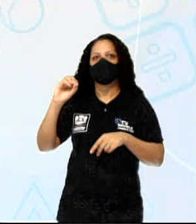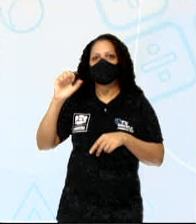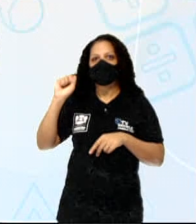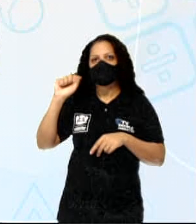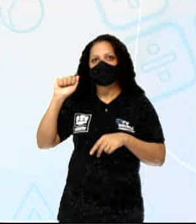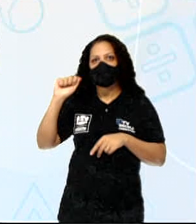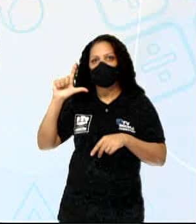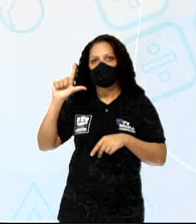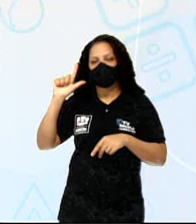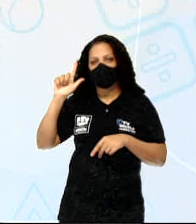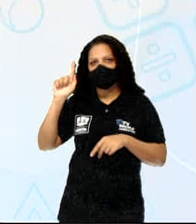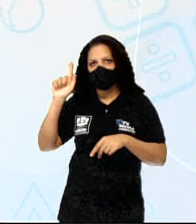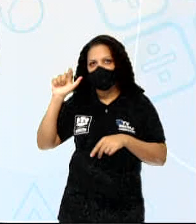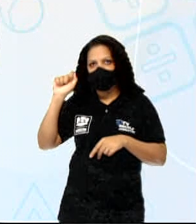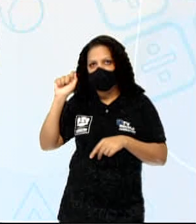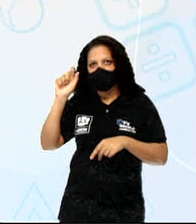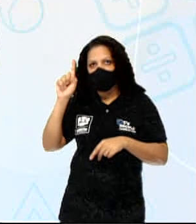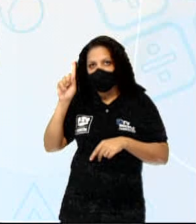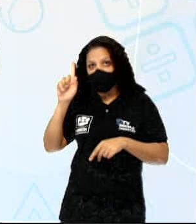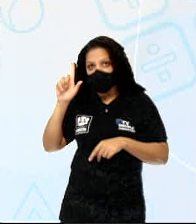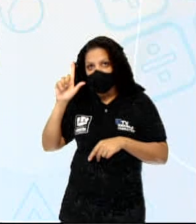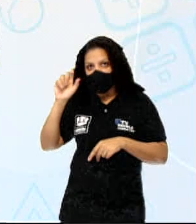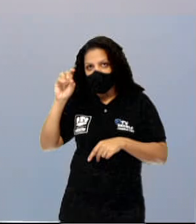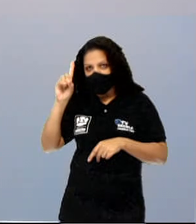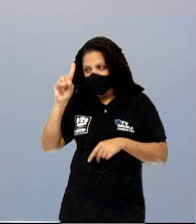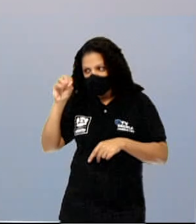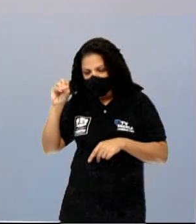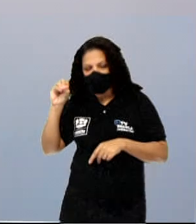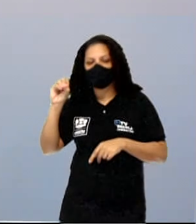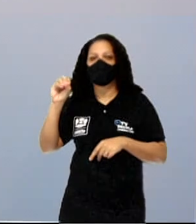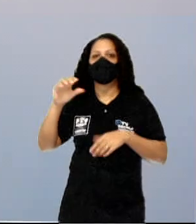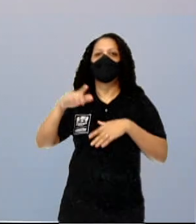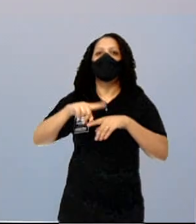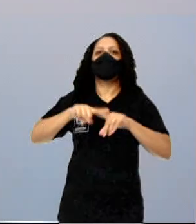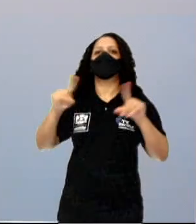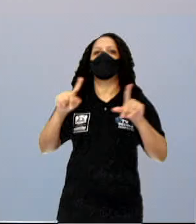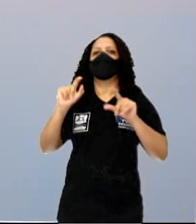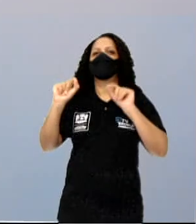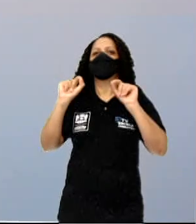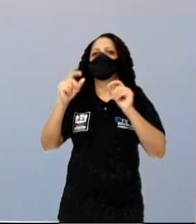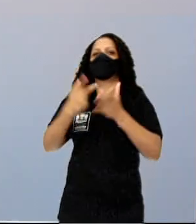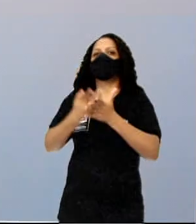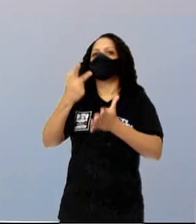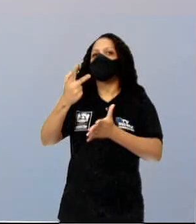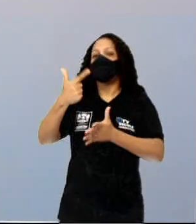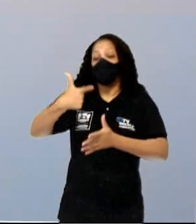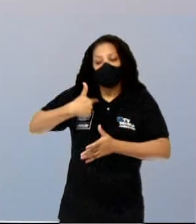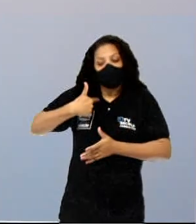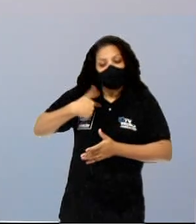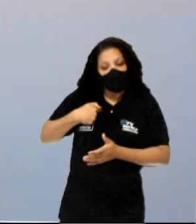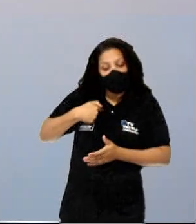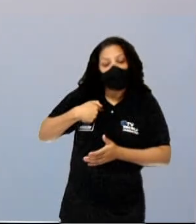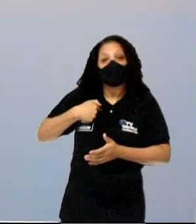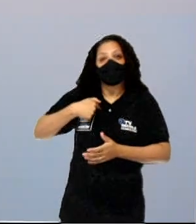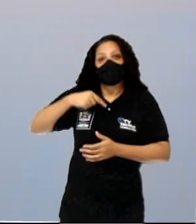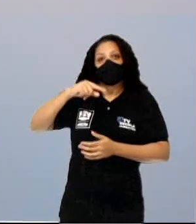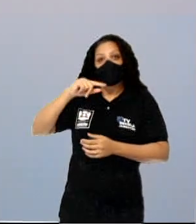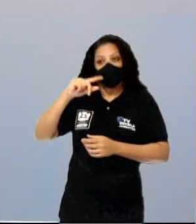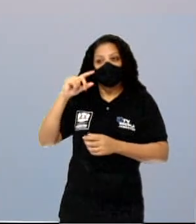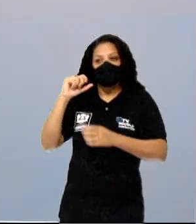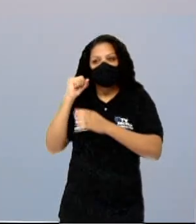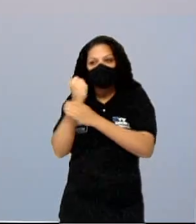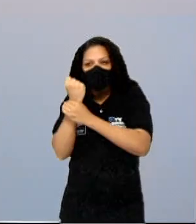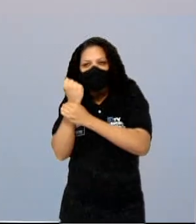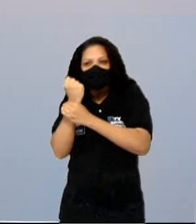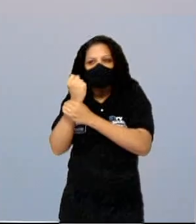Ação Integralista Brasileira. Só que Vargas estava tão aferrado ao poder, estava tão preso ao poder, que junto com o